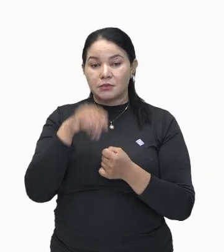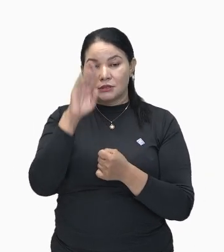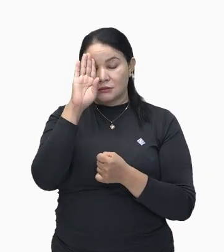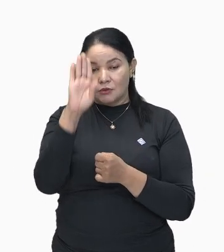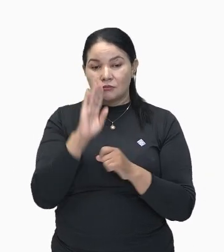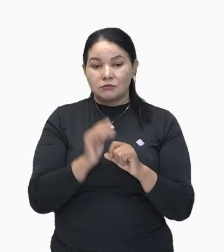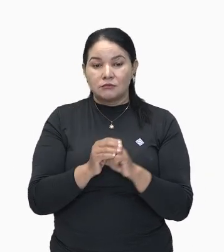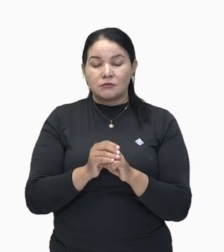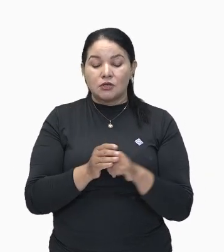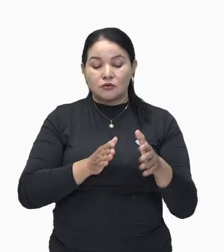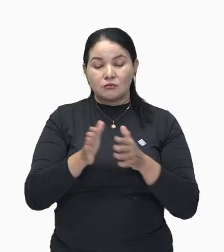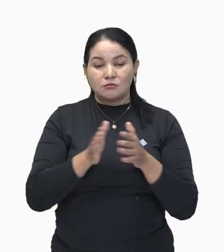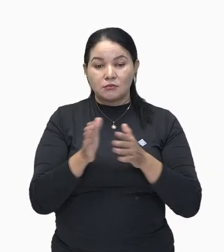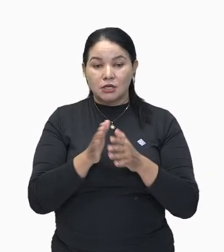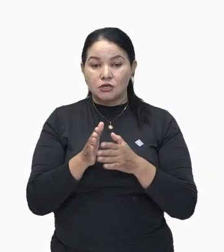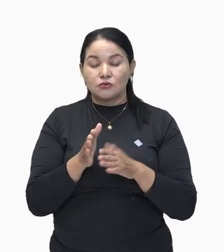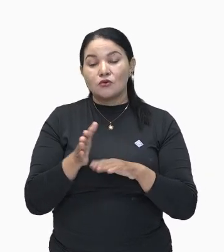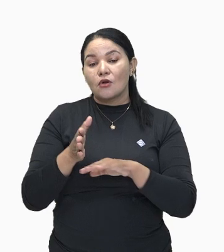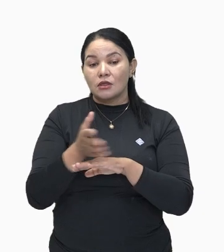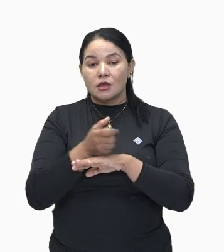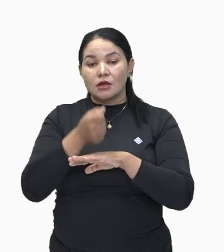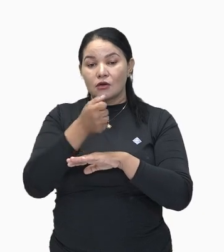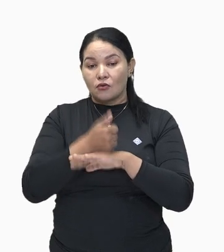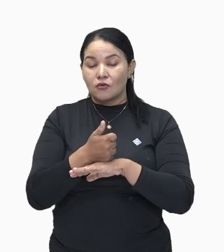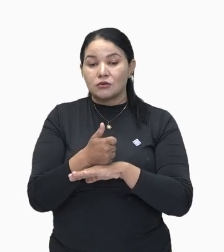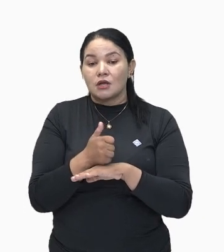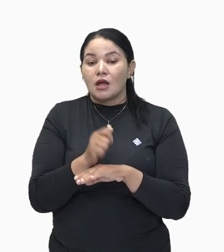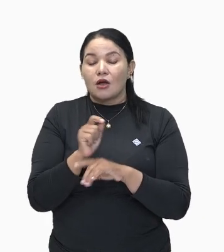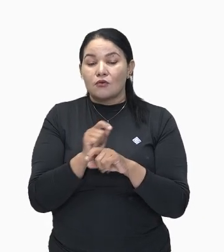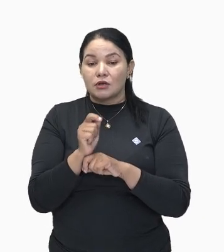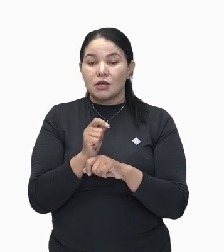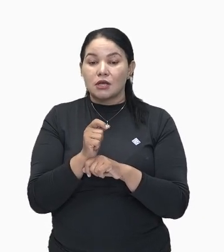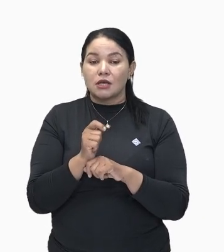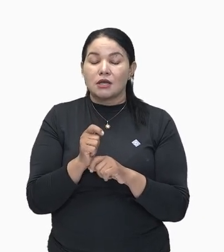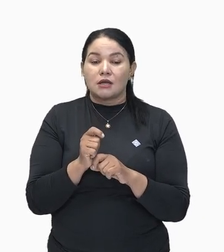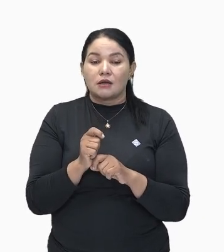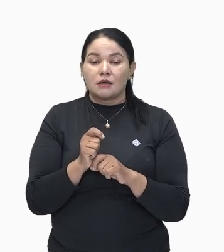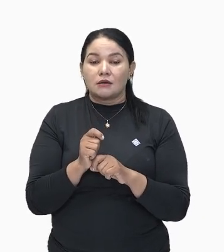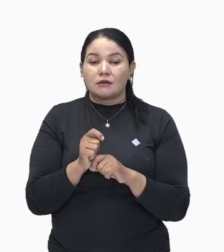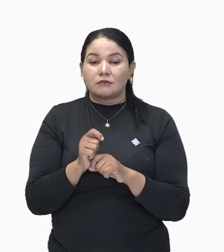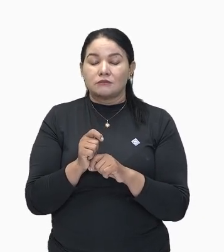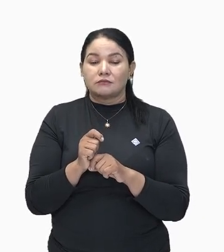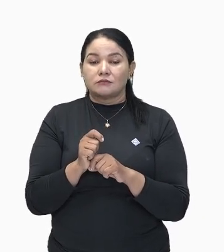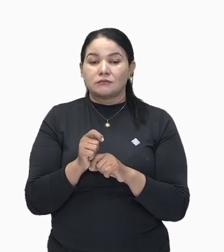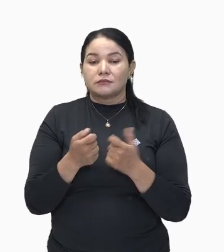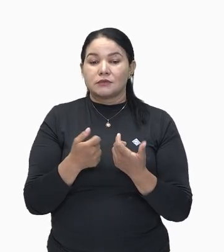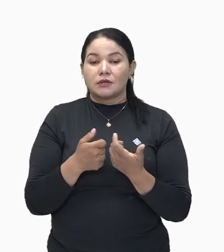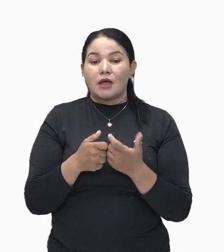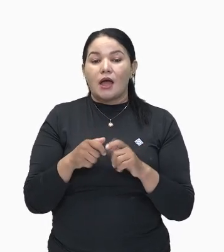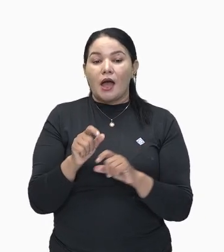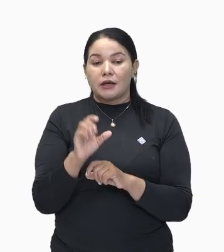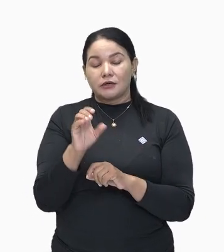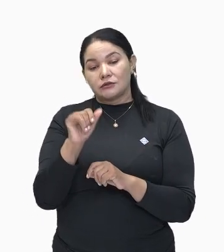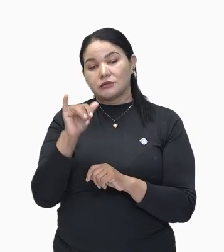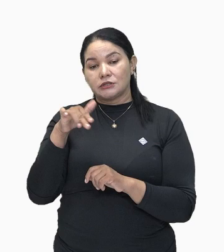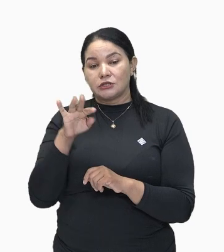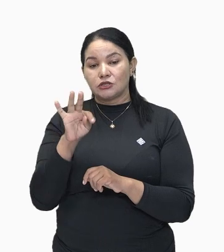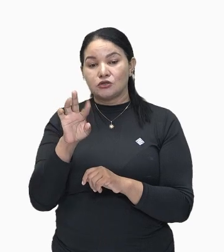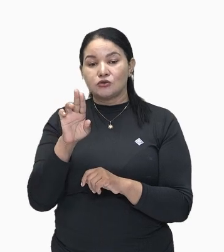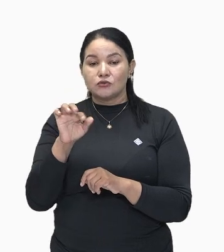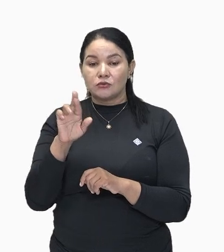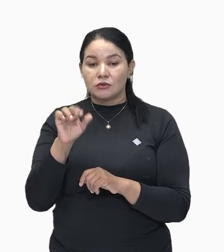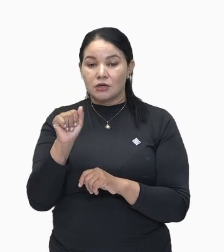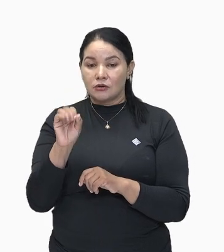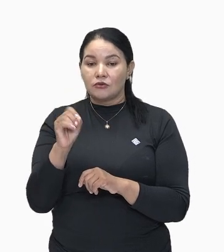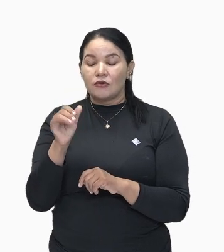da colonização, né, vai ter o Rust Belt, com o cinturão da ferrugem, né, que pega ali as